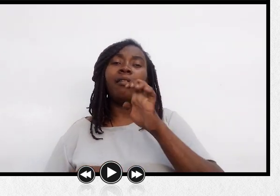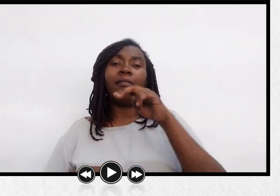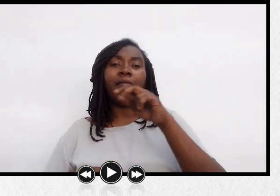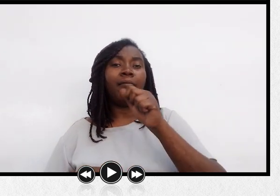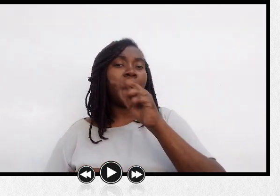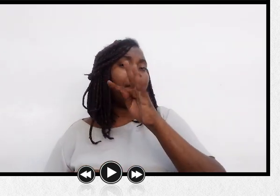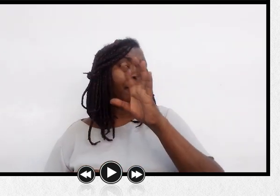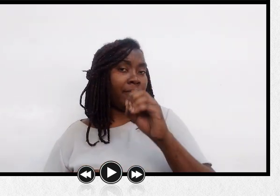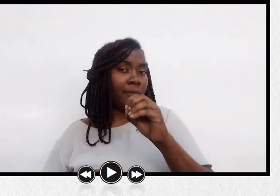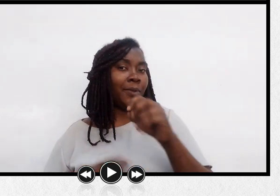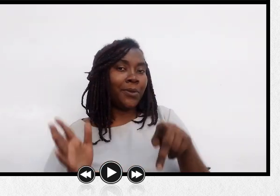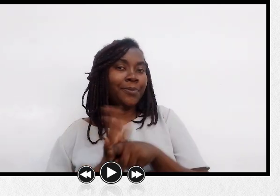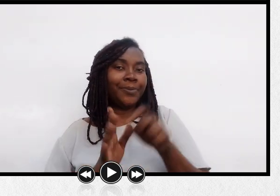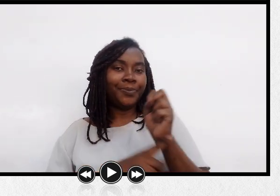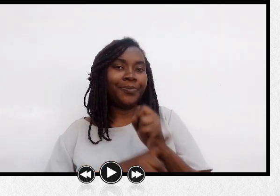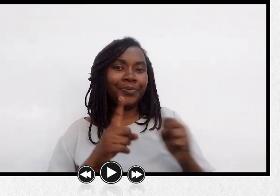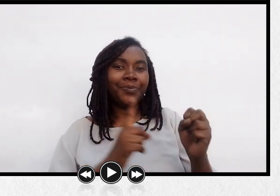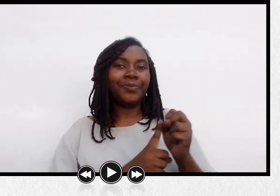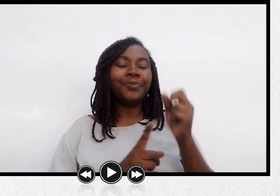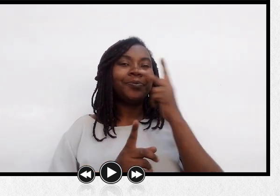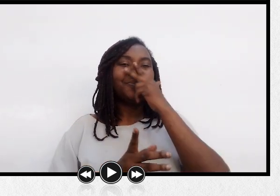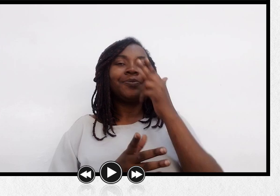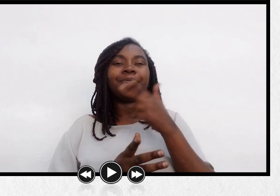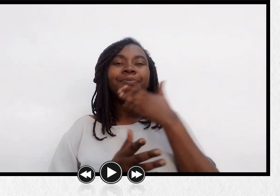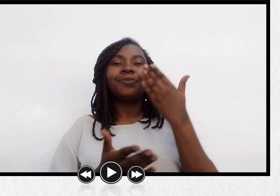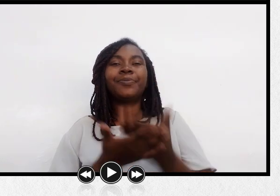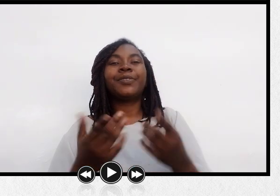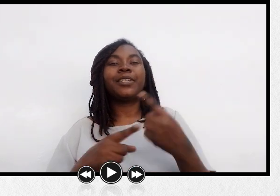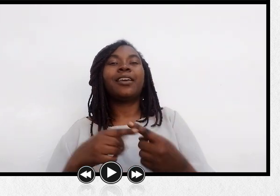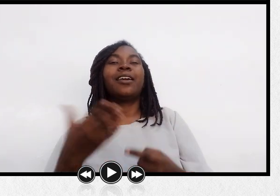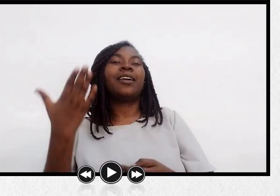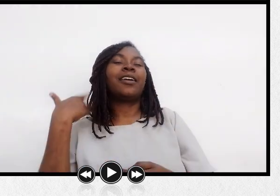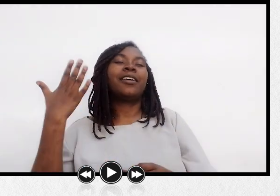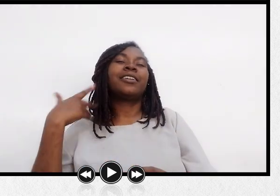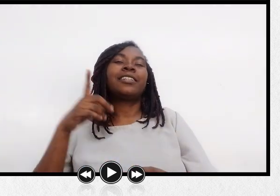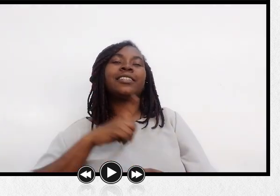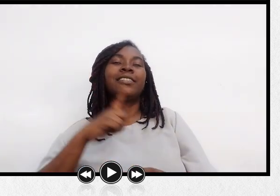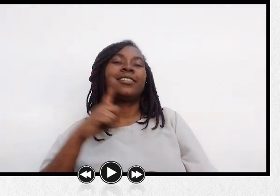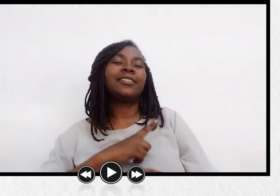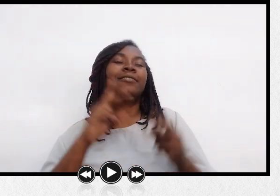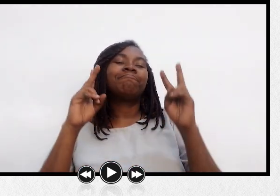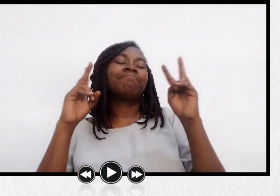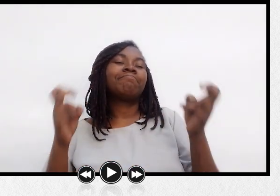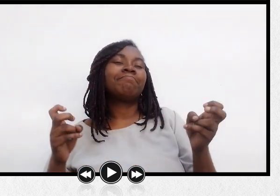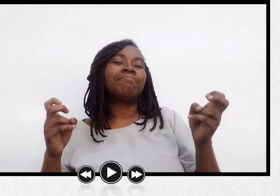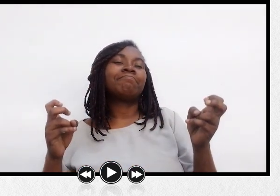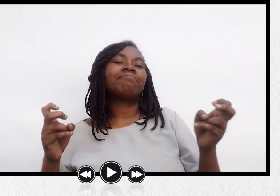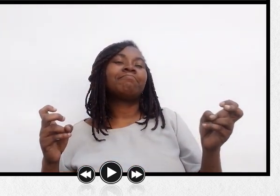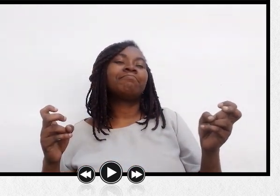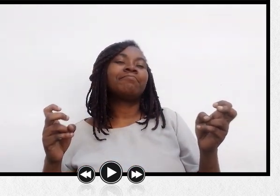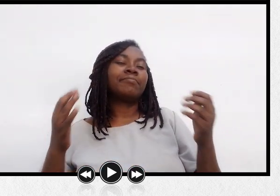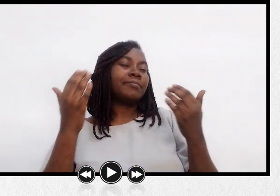Nós já está se perdendo um pouco porque antigamente tinha um certo, ficavam com o